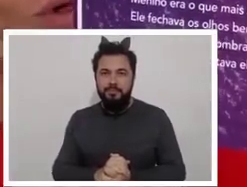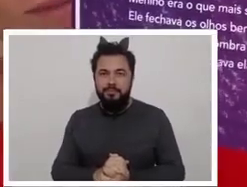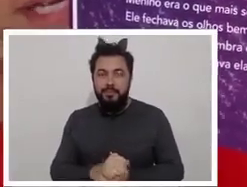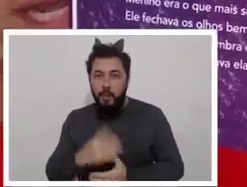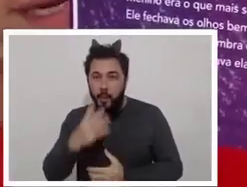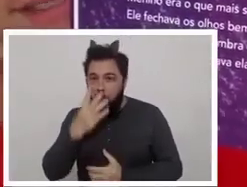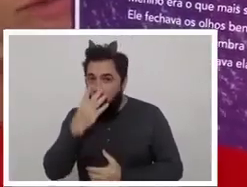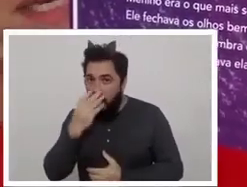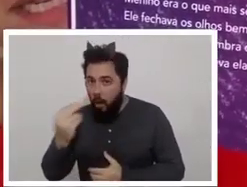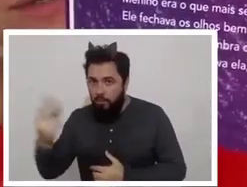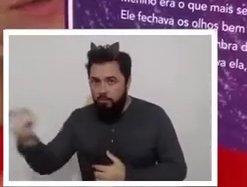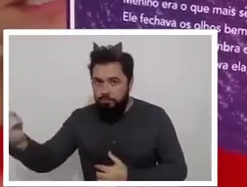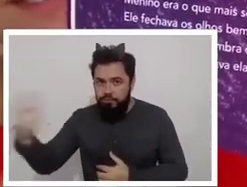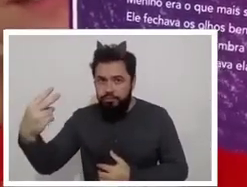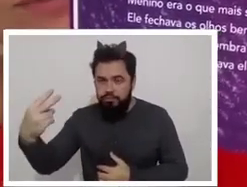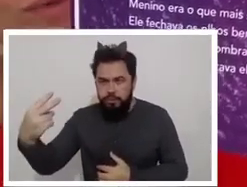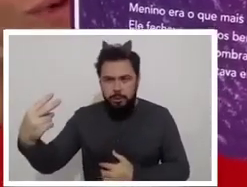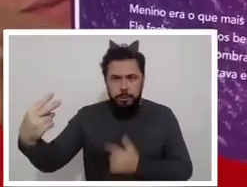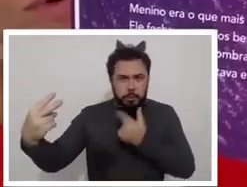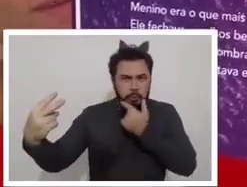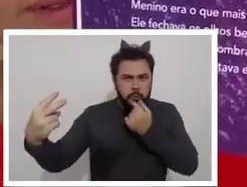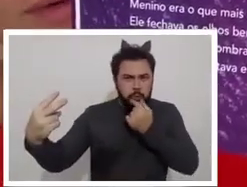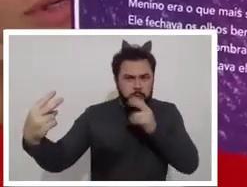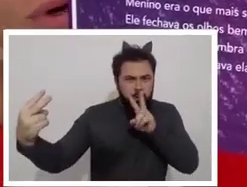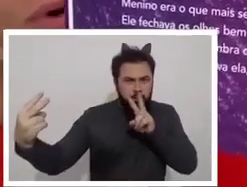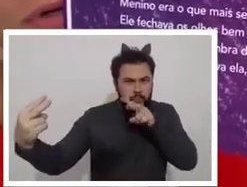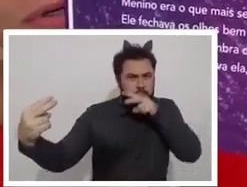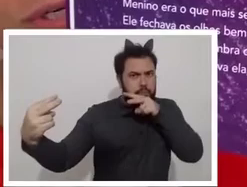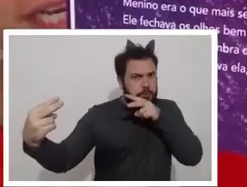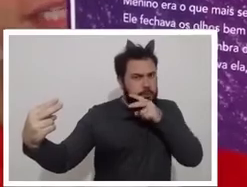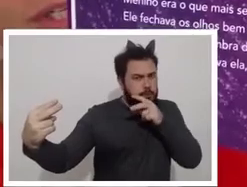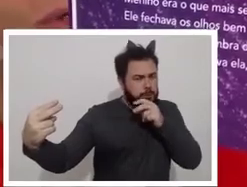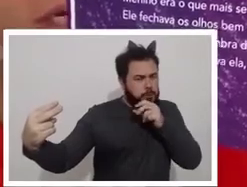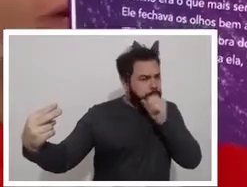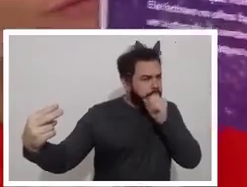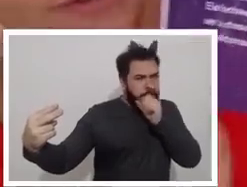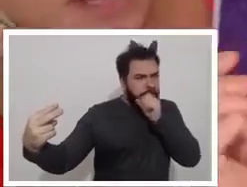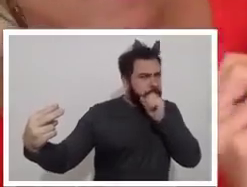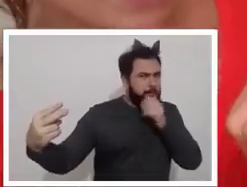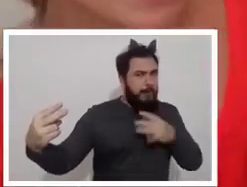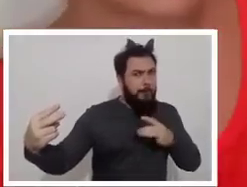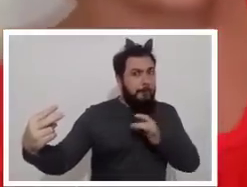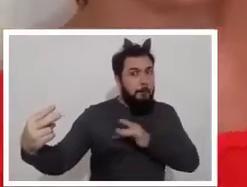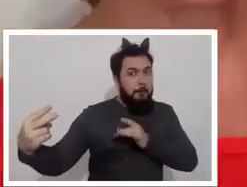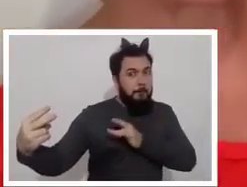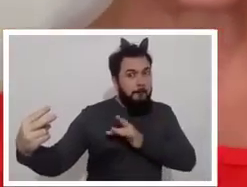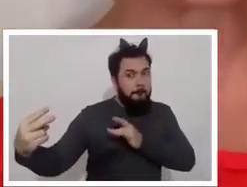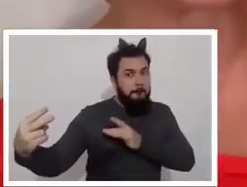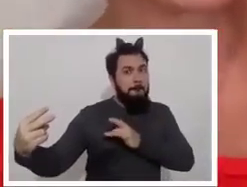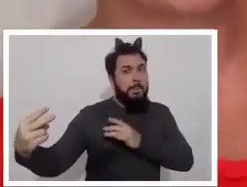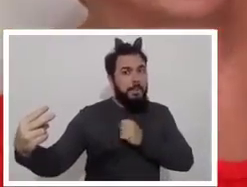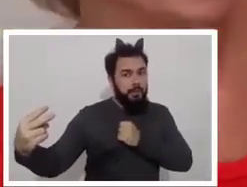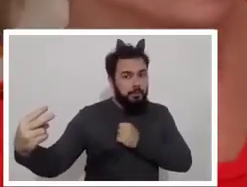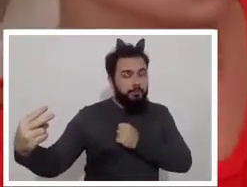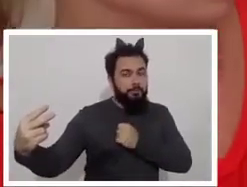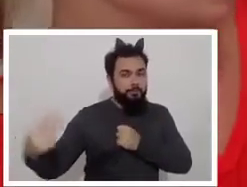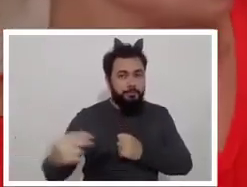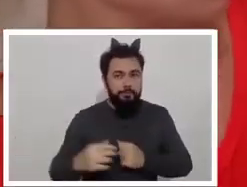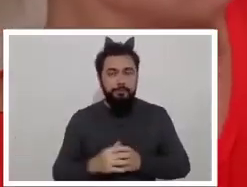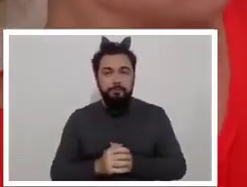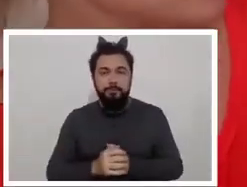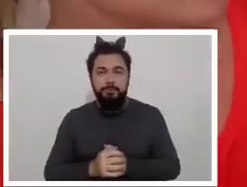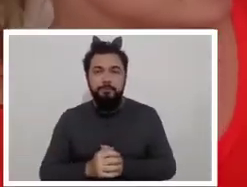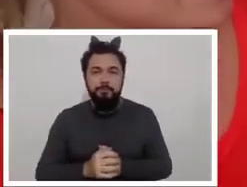tio louco o outro pelo de rosto e escolhiam vermelho encarando